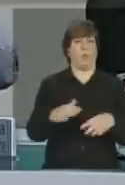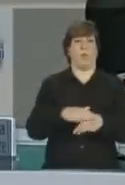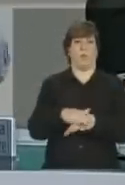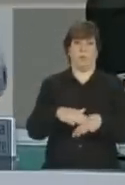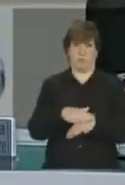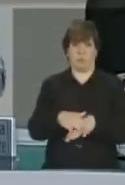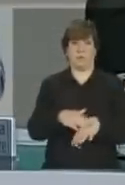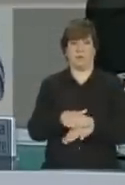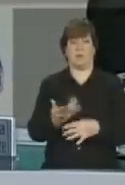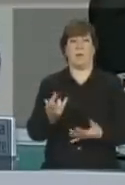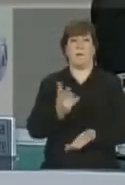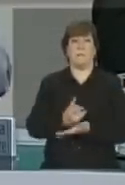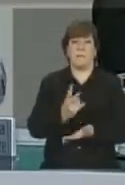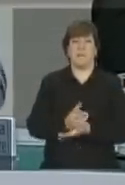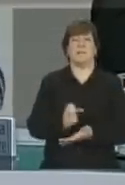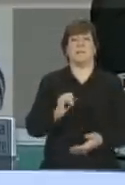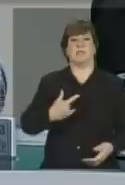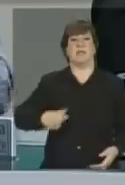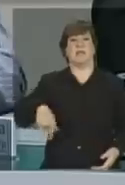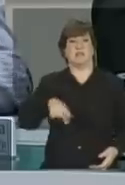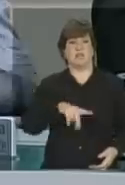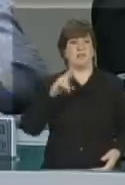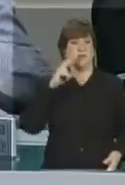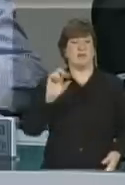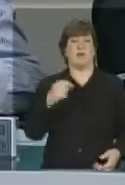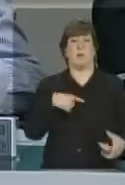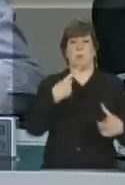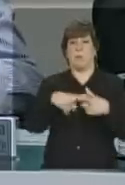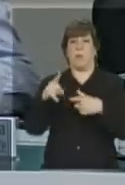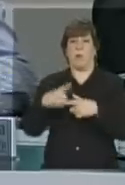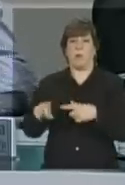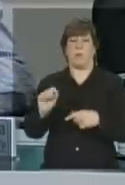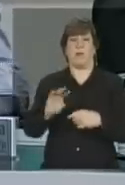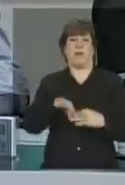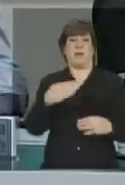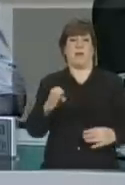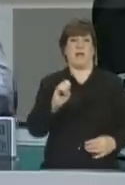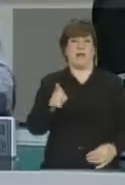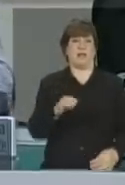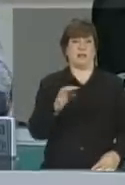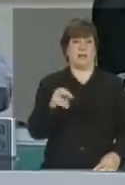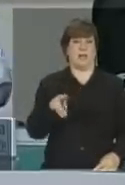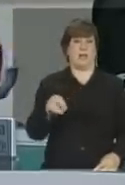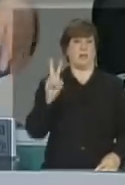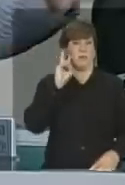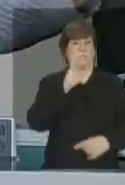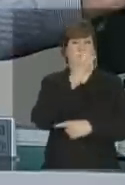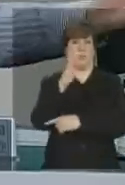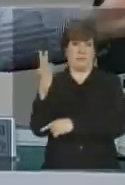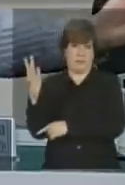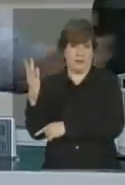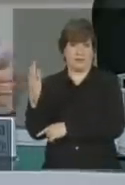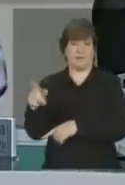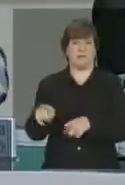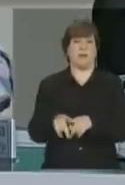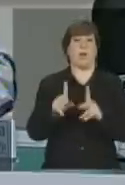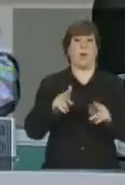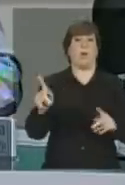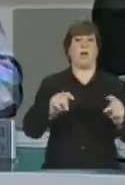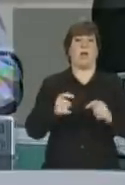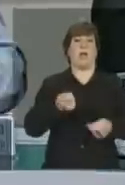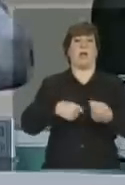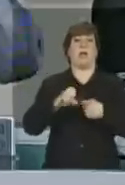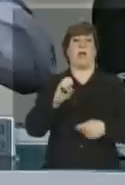mesmo que a gente incorra em erros naquilo que são as externalidades ambientais, a precificação de externalidades ambientais, como os economistas gostam de